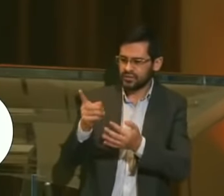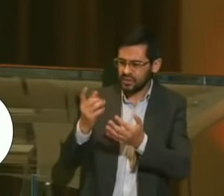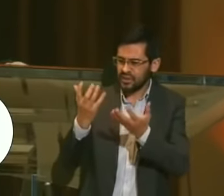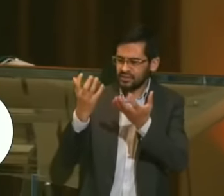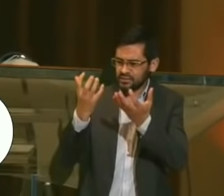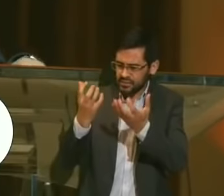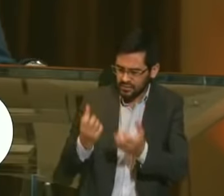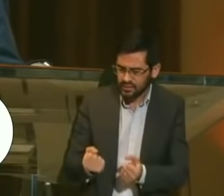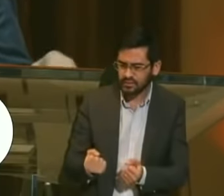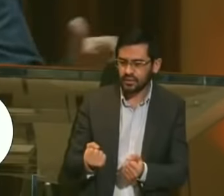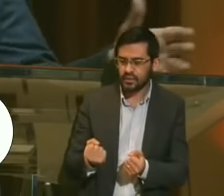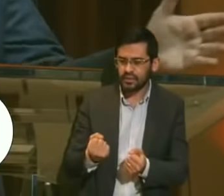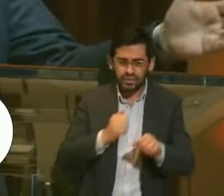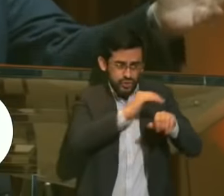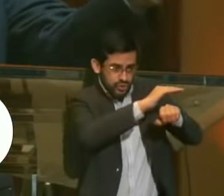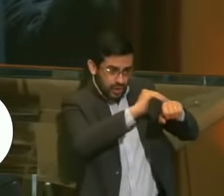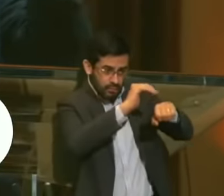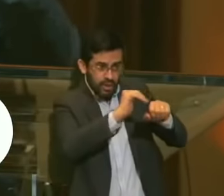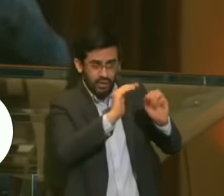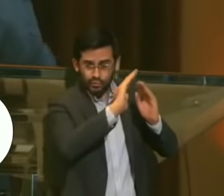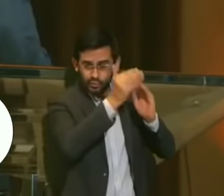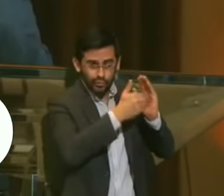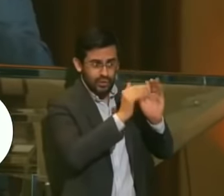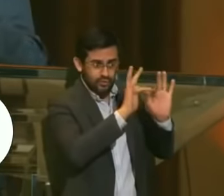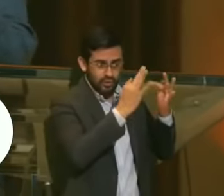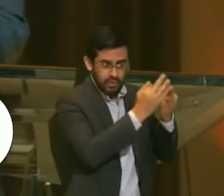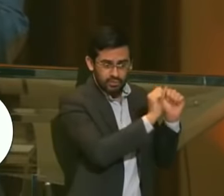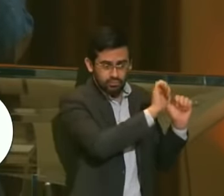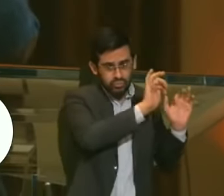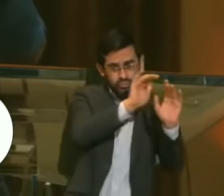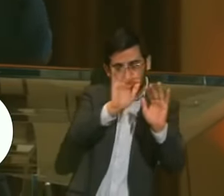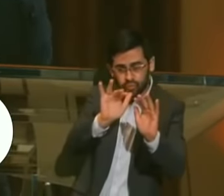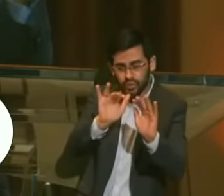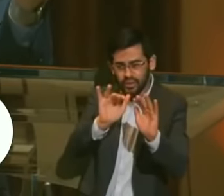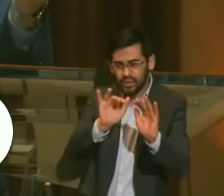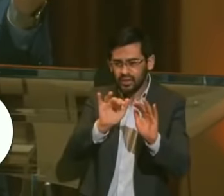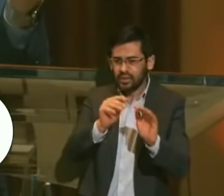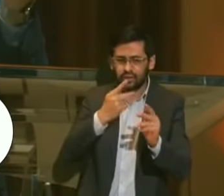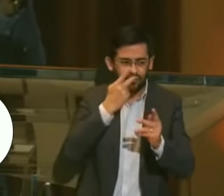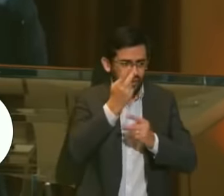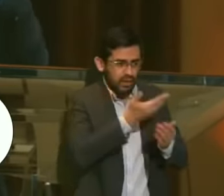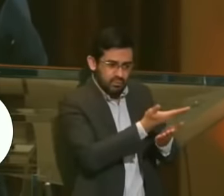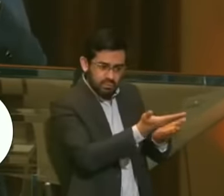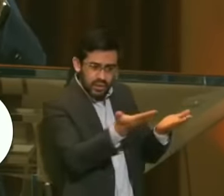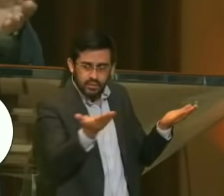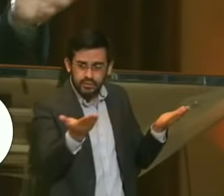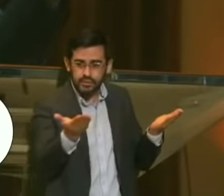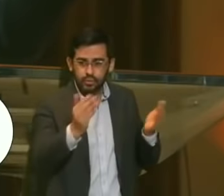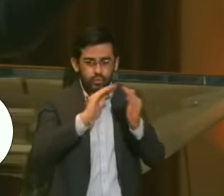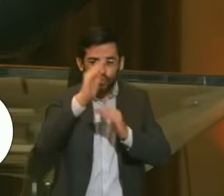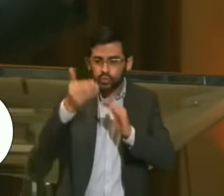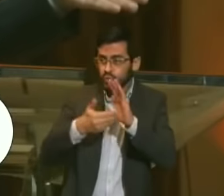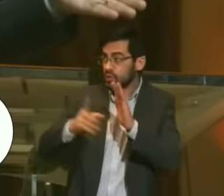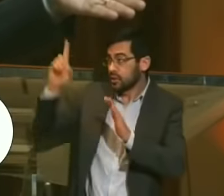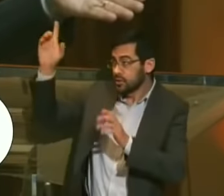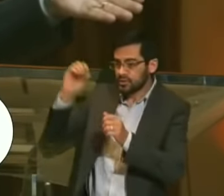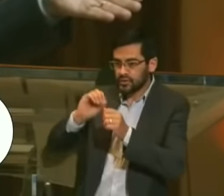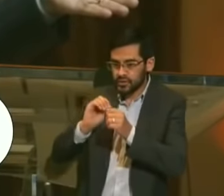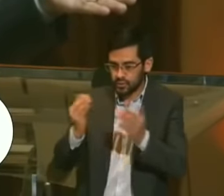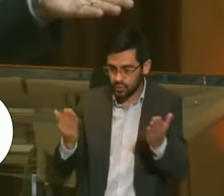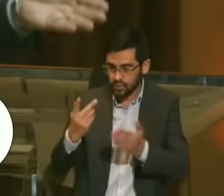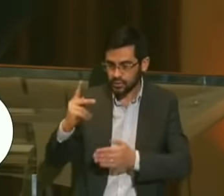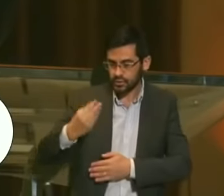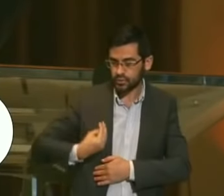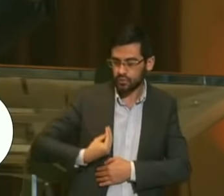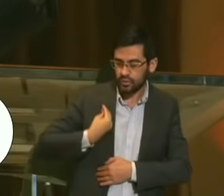me permitiria chamar toda a sua família e compartilhar com eles o que Deus está fazendo hoje na sua